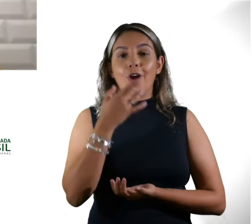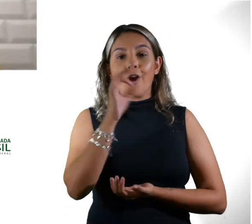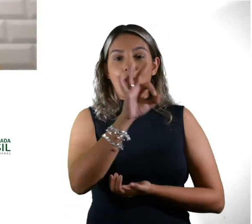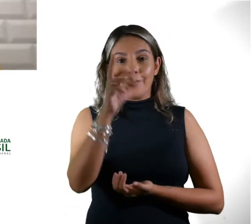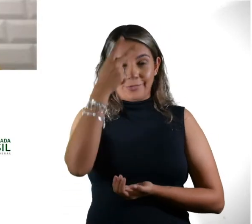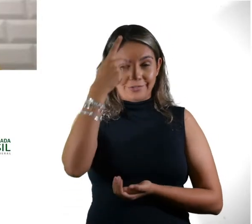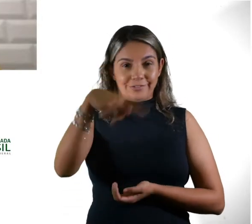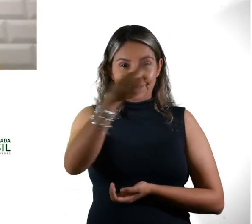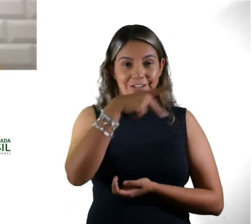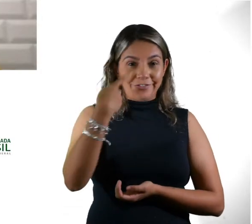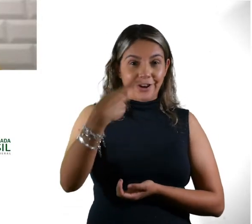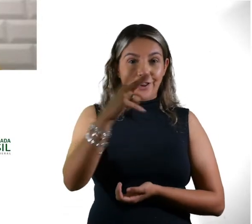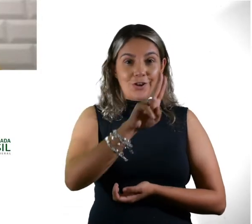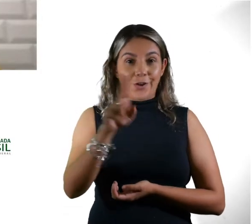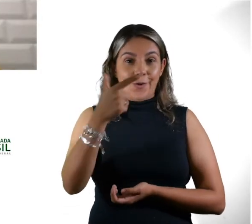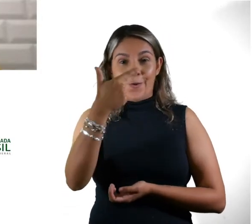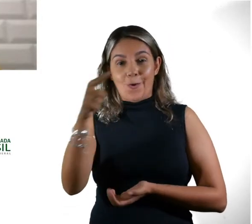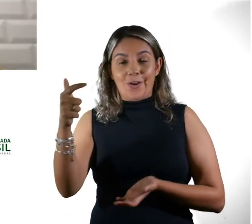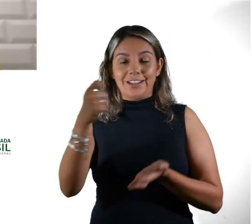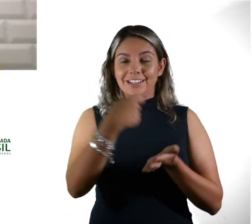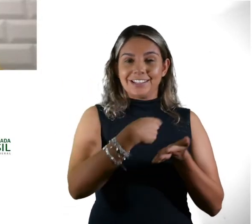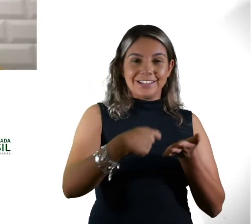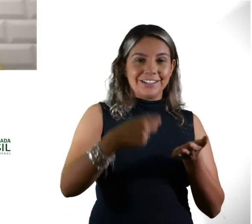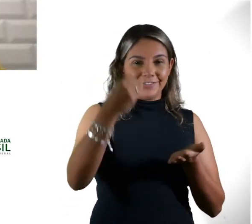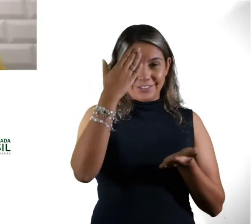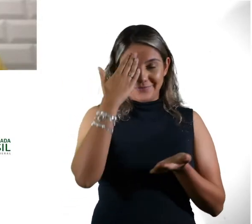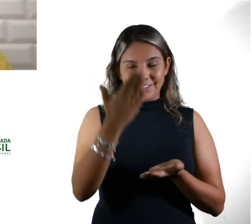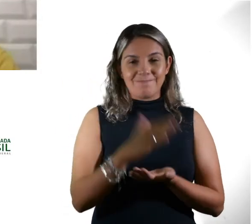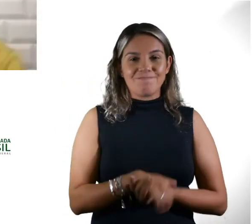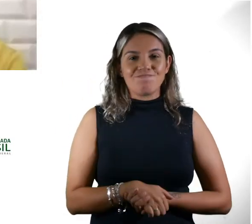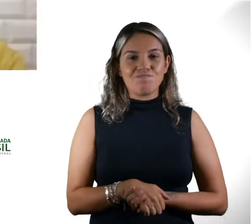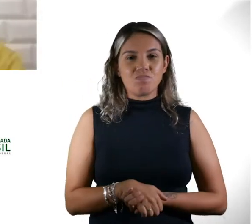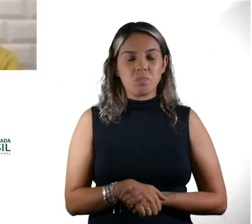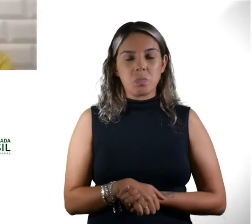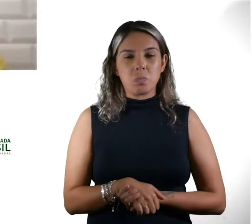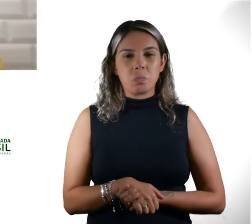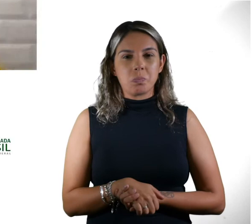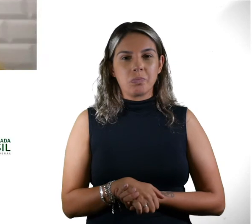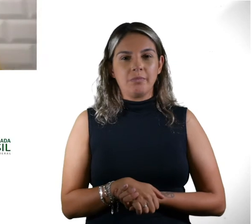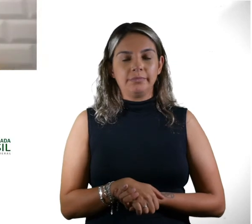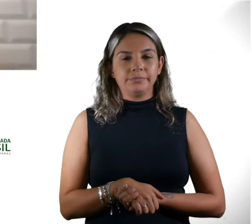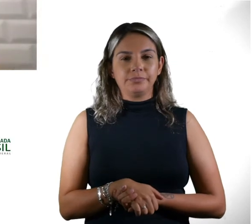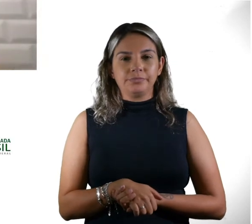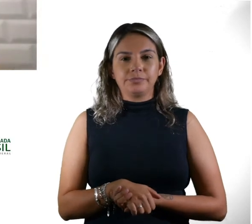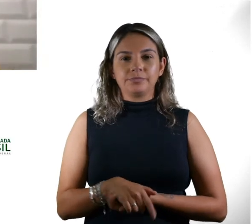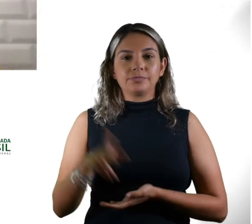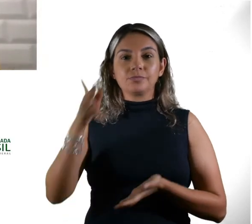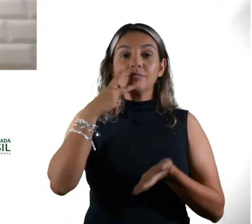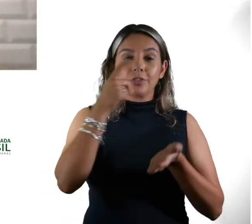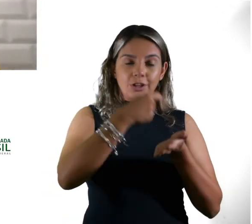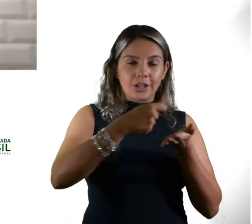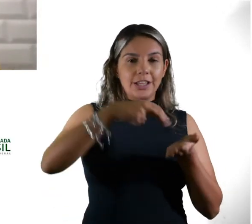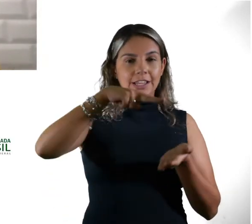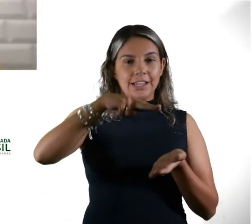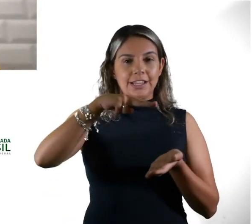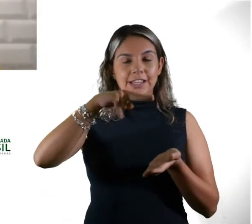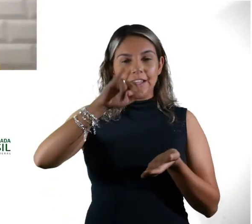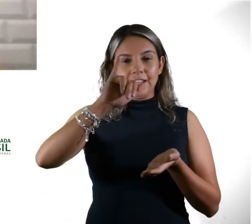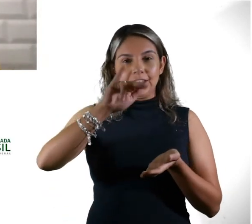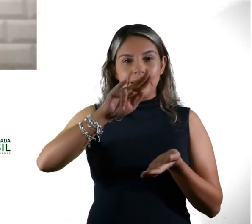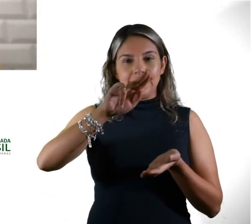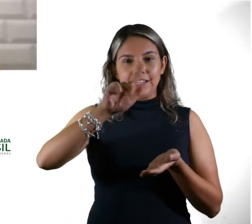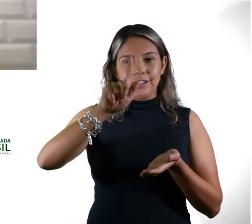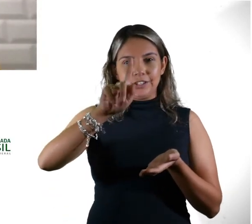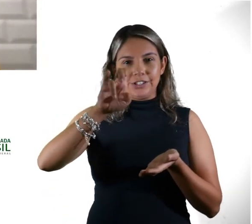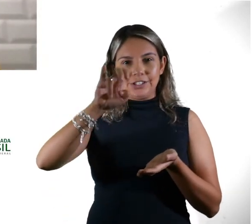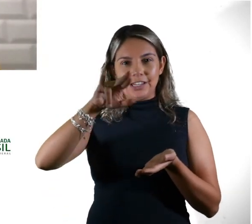gente sugerindo, um monte de outras escritoras. Muito obrigado. Sim, as escritoras nigerianas, sobretudo, não é? Hoje